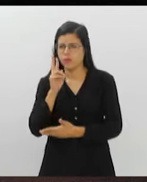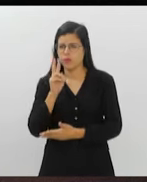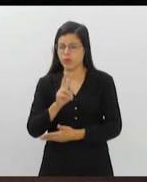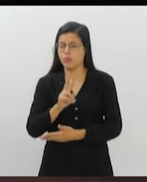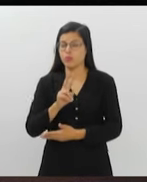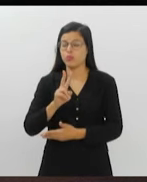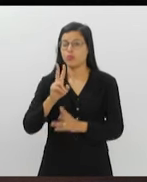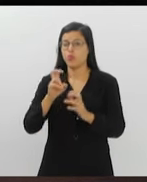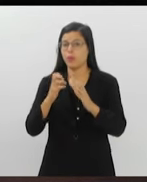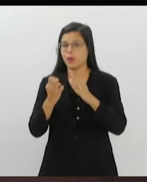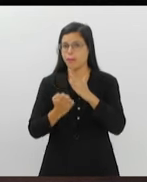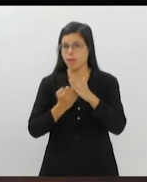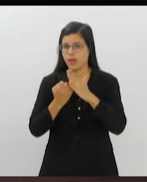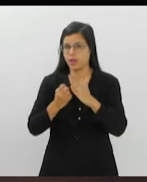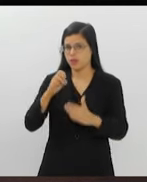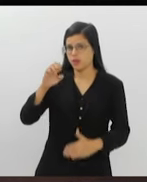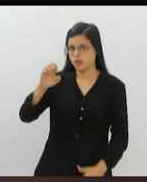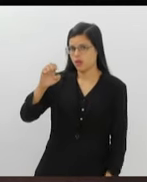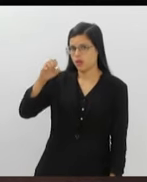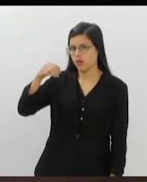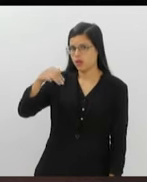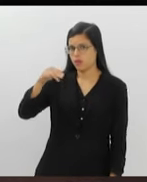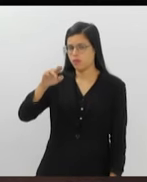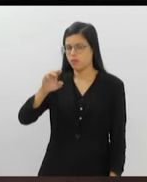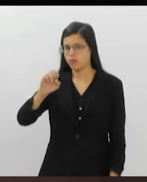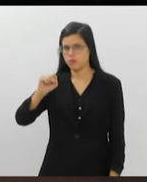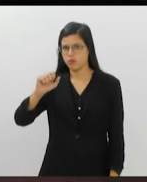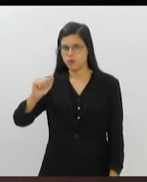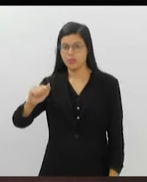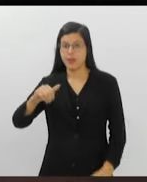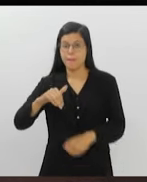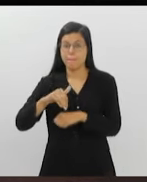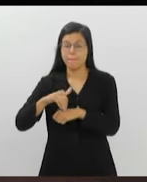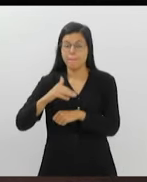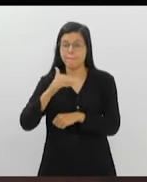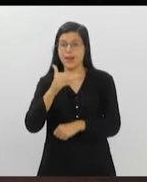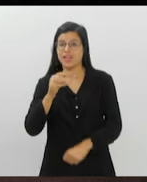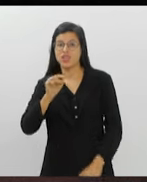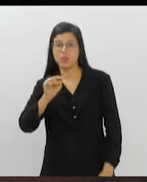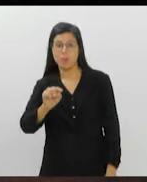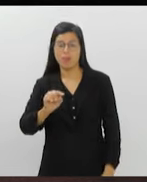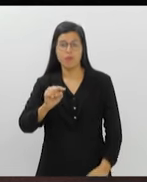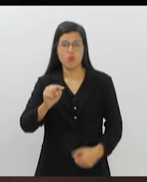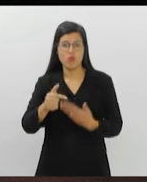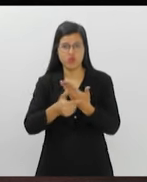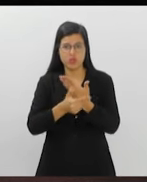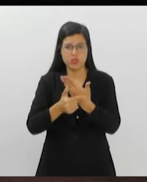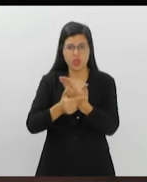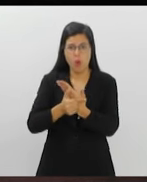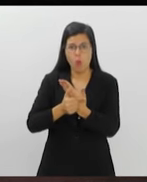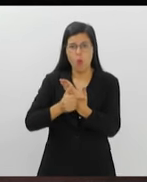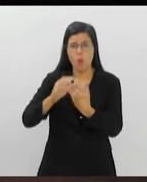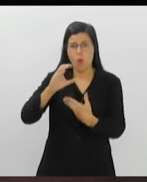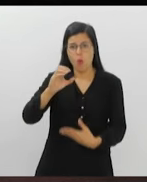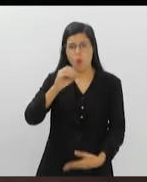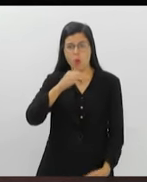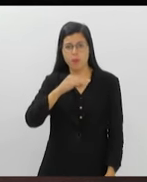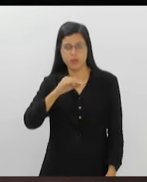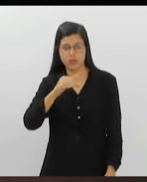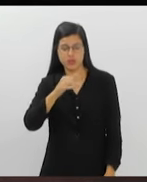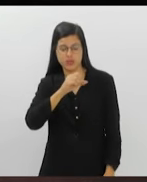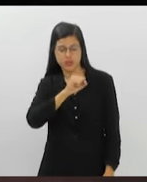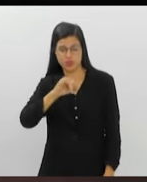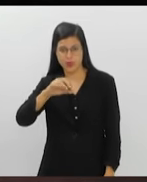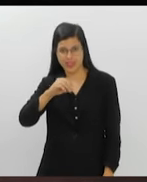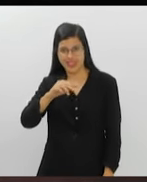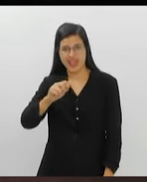Emusa. Mais de 1000 cargos comissionados de quem nem iam trabalhar, encontrados em